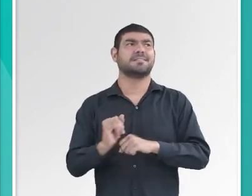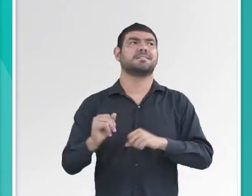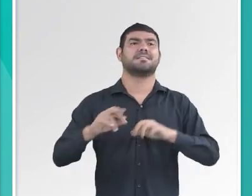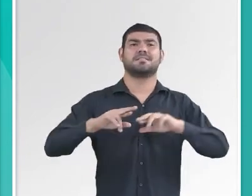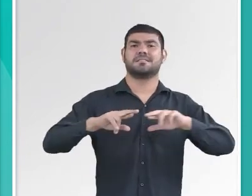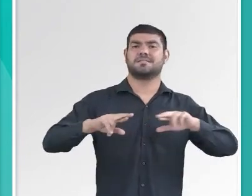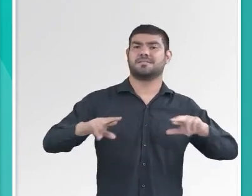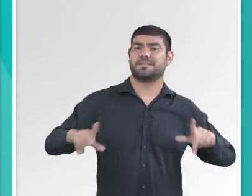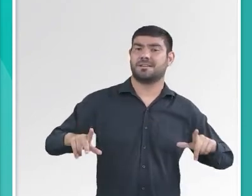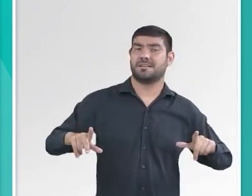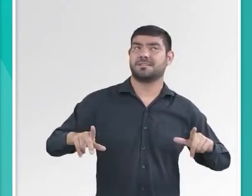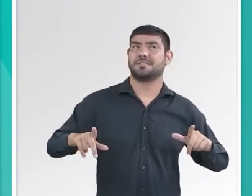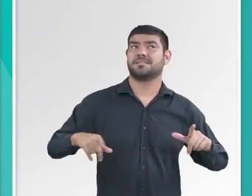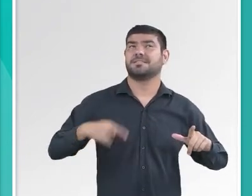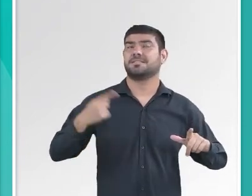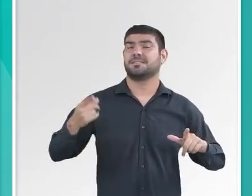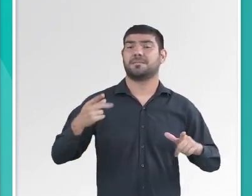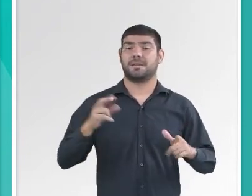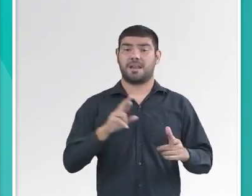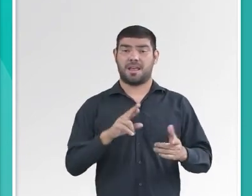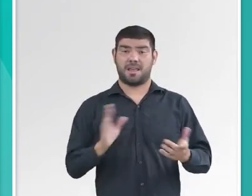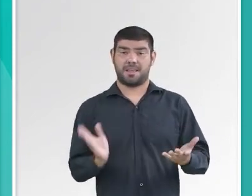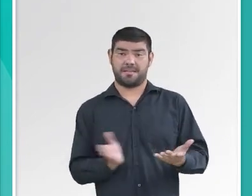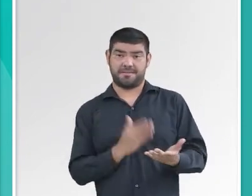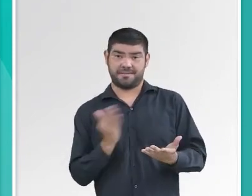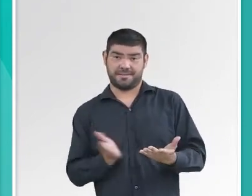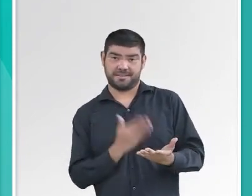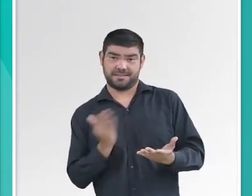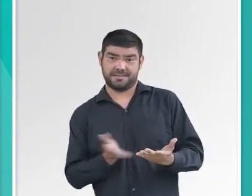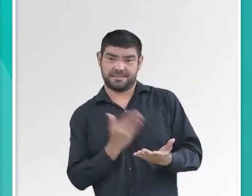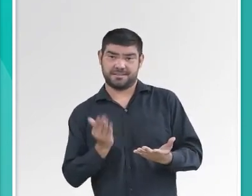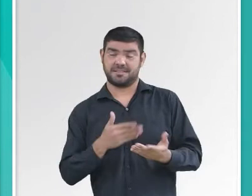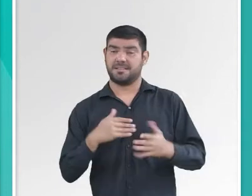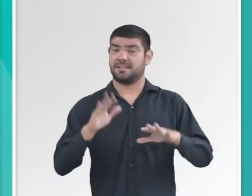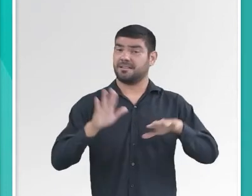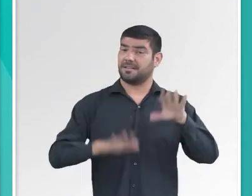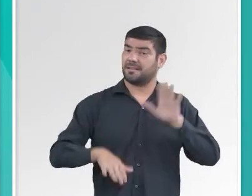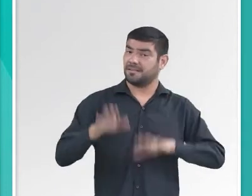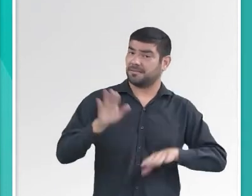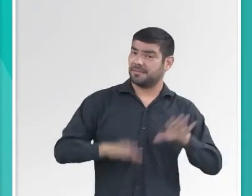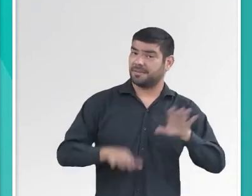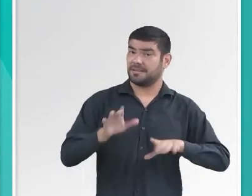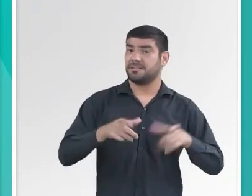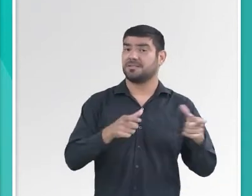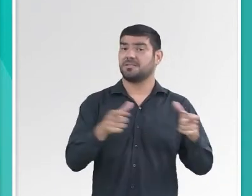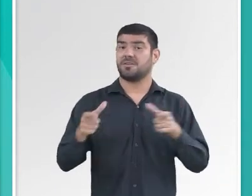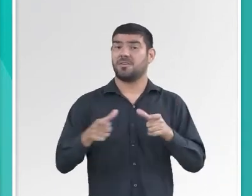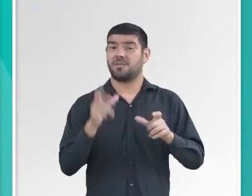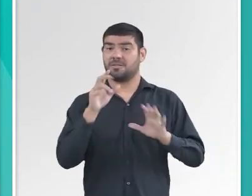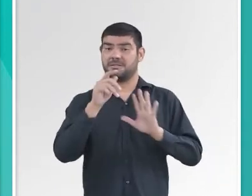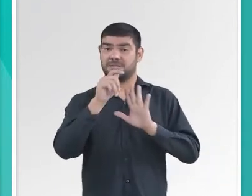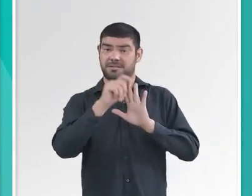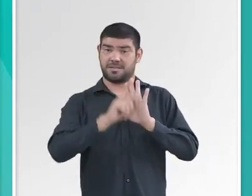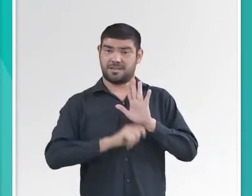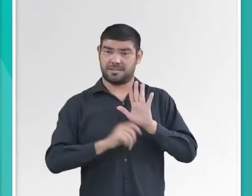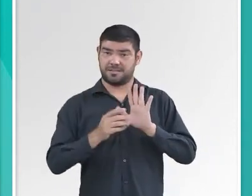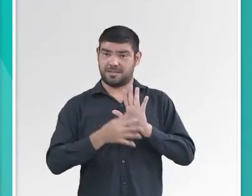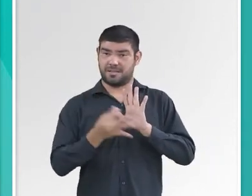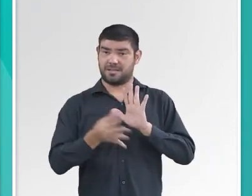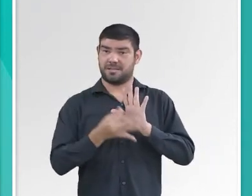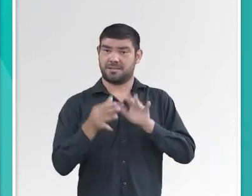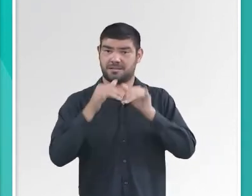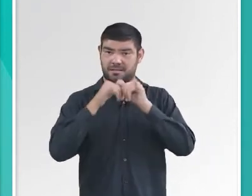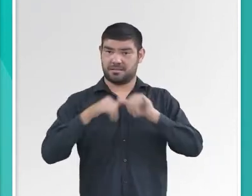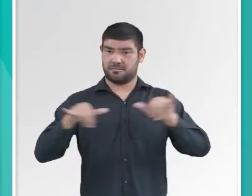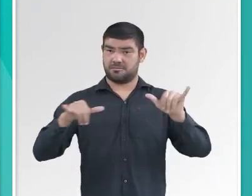vai para as revistas. Dependendo de onde essa resenha será divulgada, ela vai